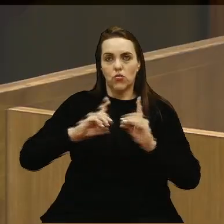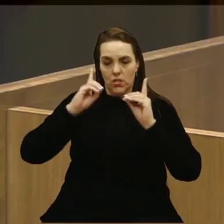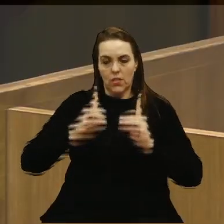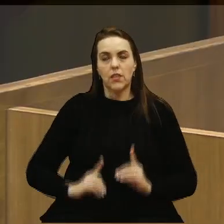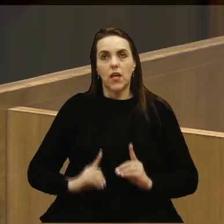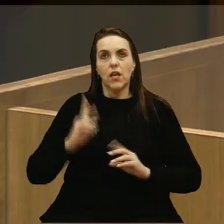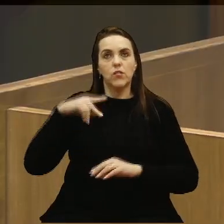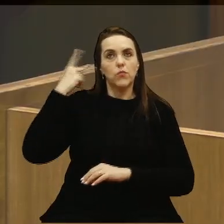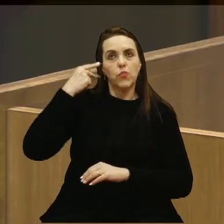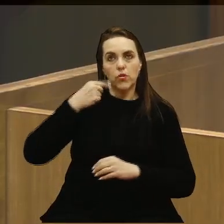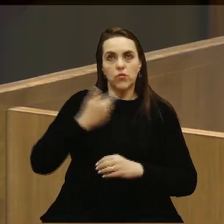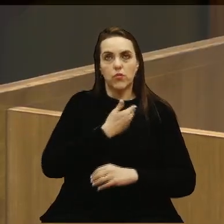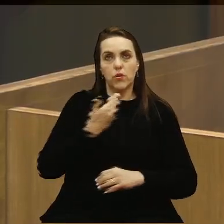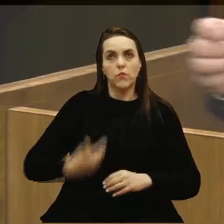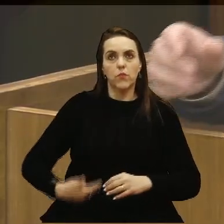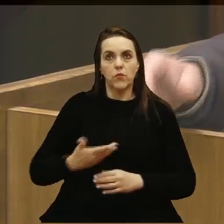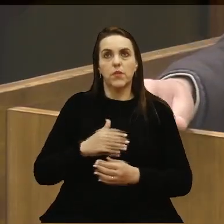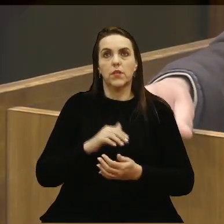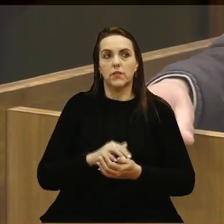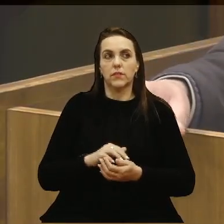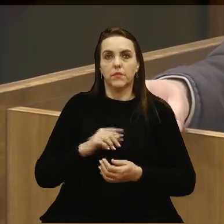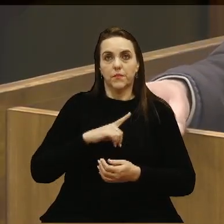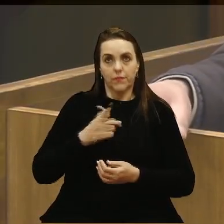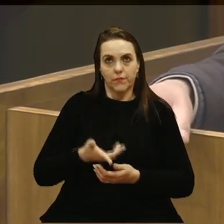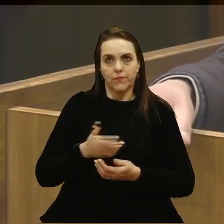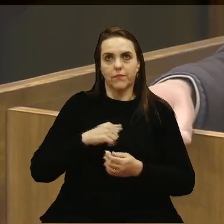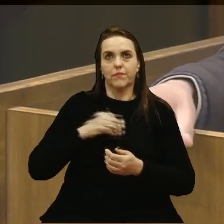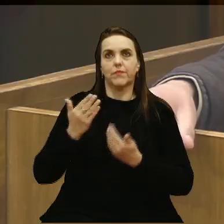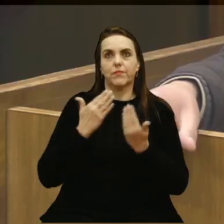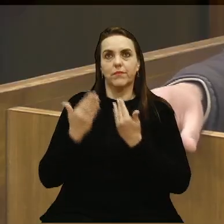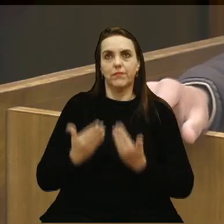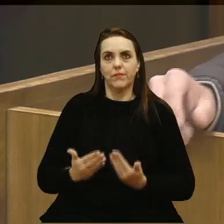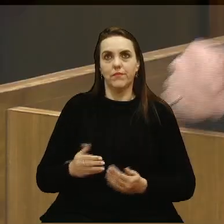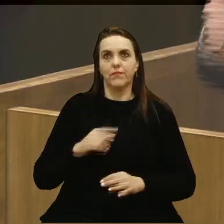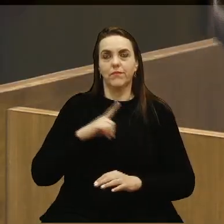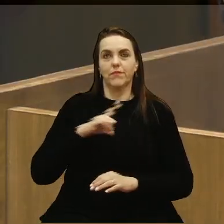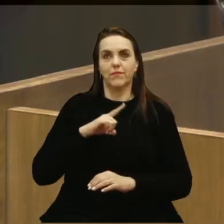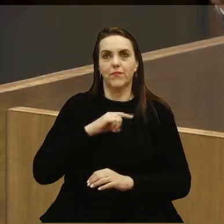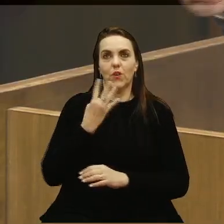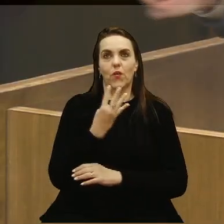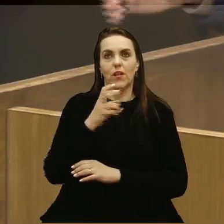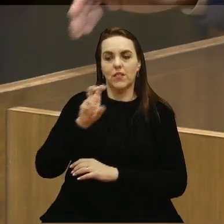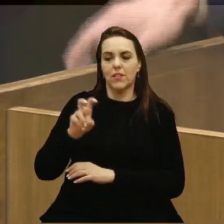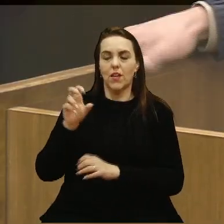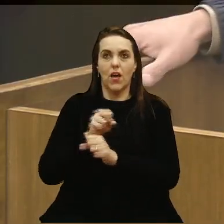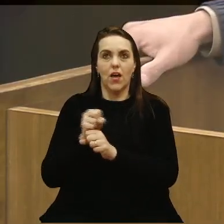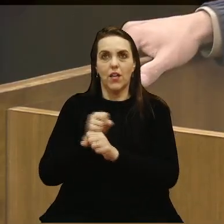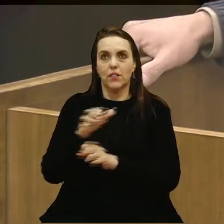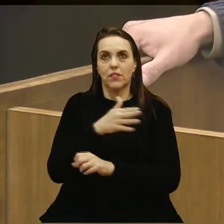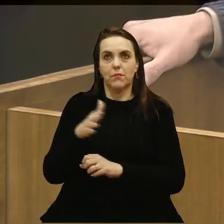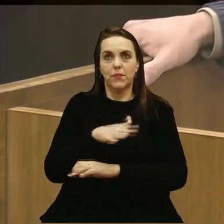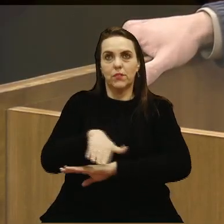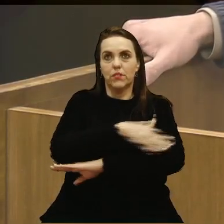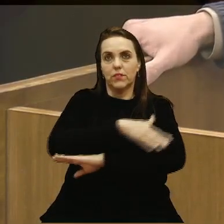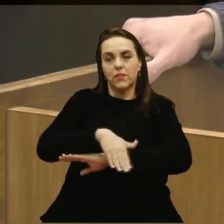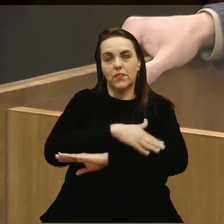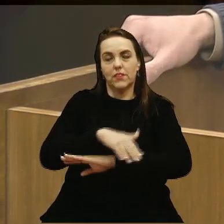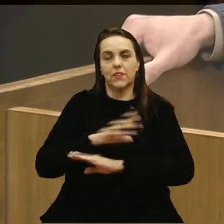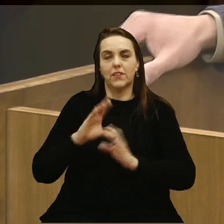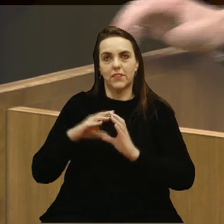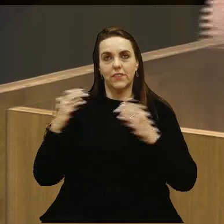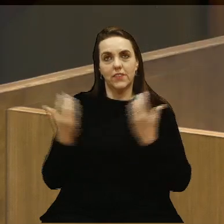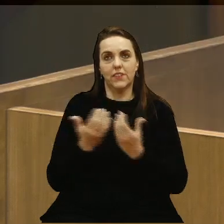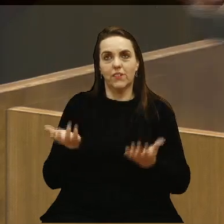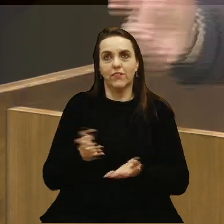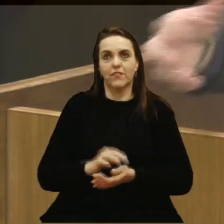públicas implantadas, tem uma previsão de 4 a 5 anos para que haja a pavimentação comunitária nestas